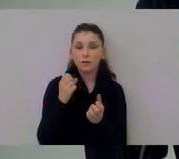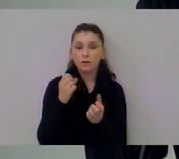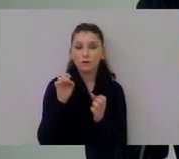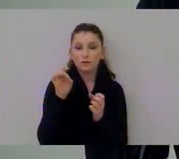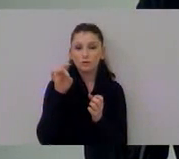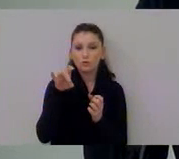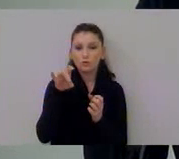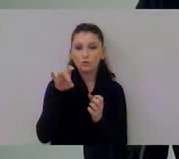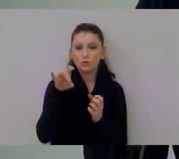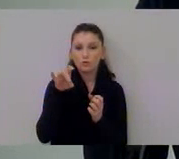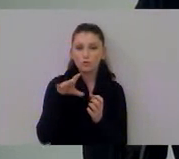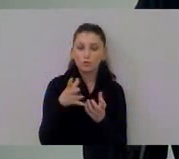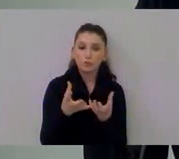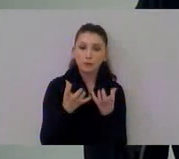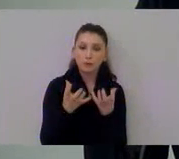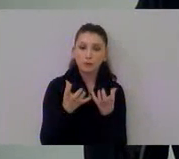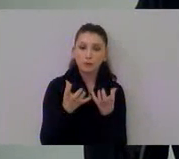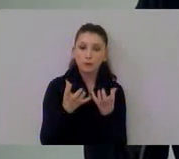colocar,